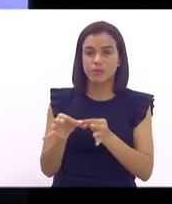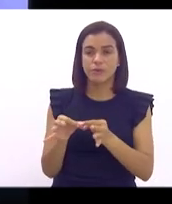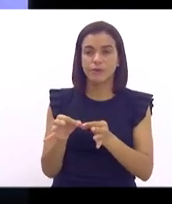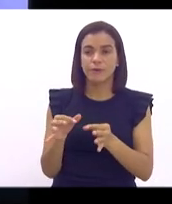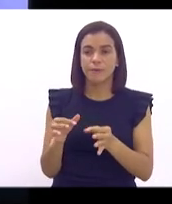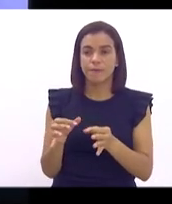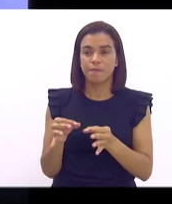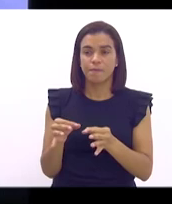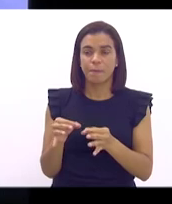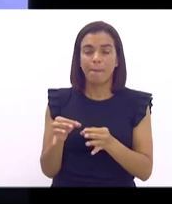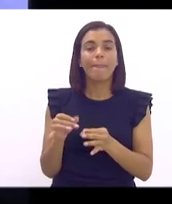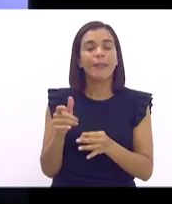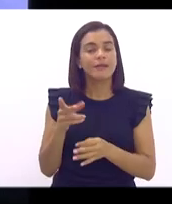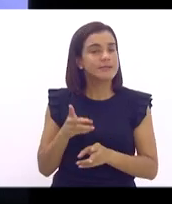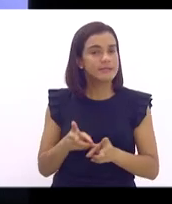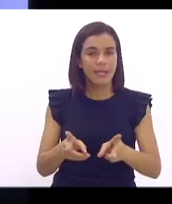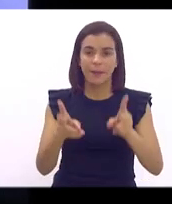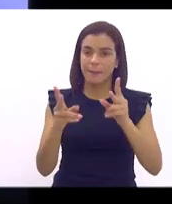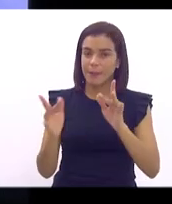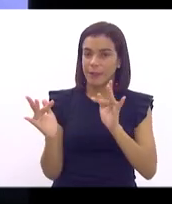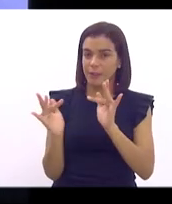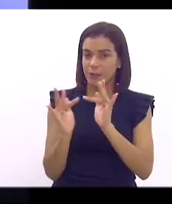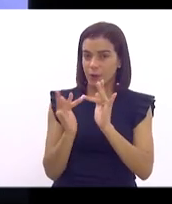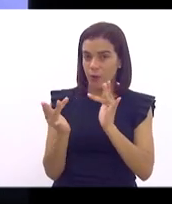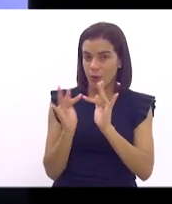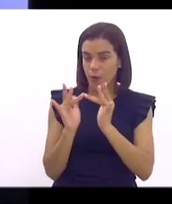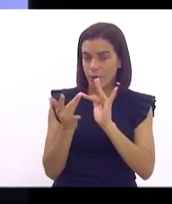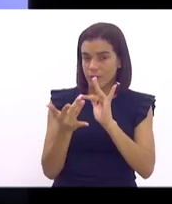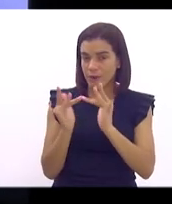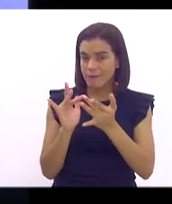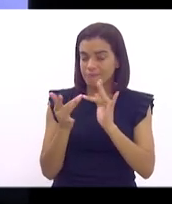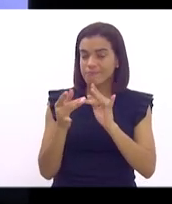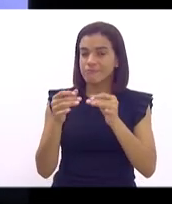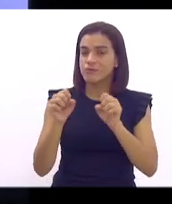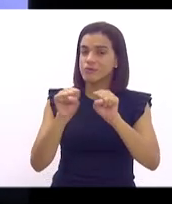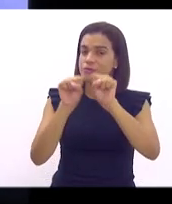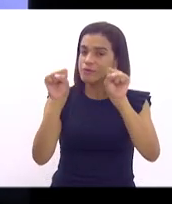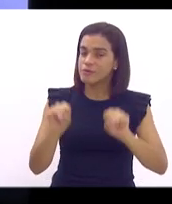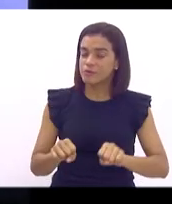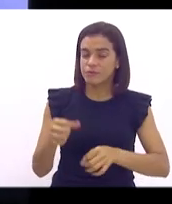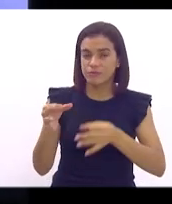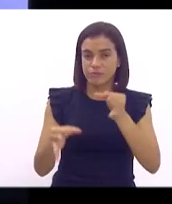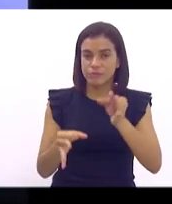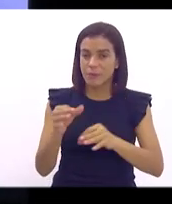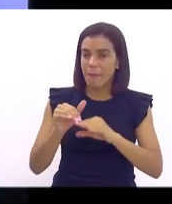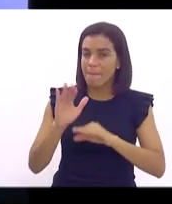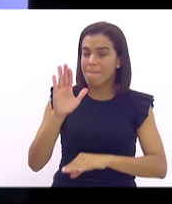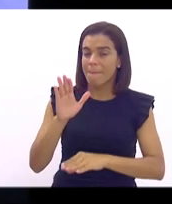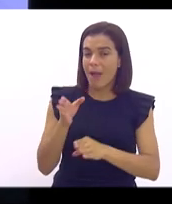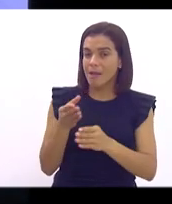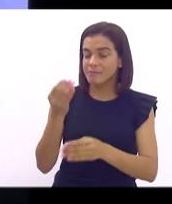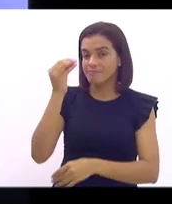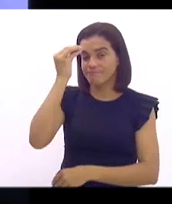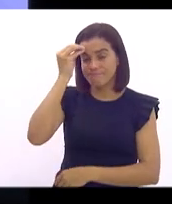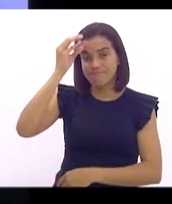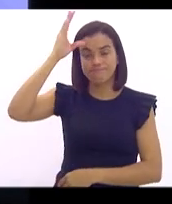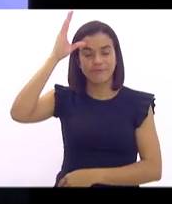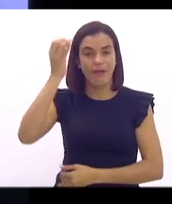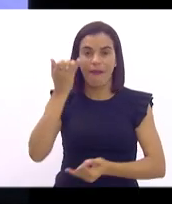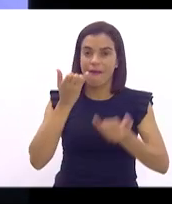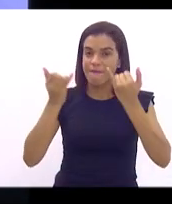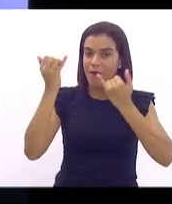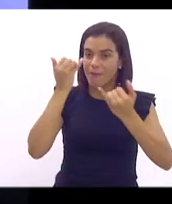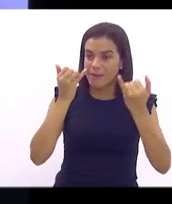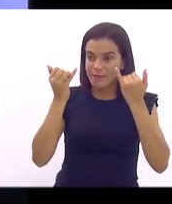fica em contato, né, com esse sistema jurídico de uma forma mais instruída, né, mais informada, porque